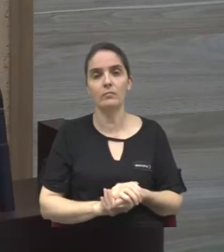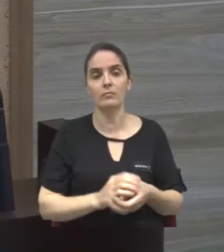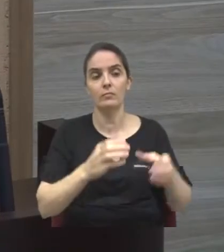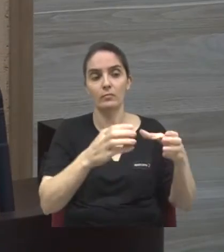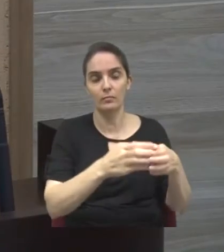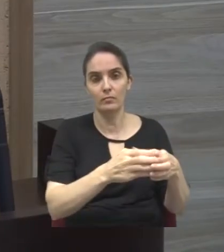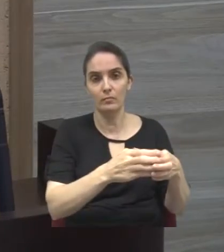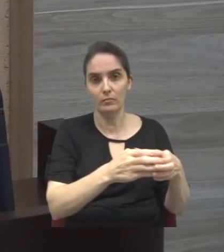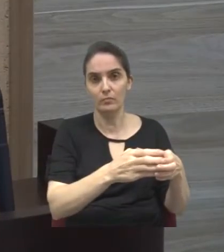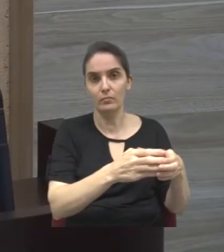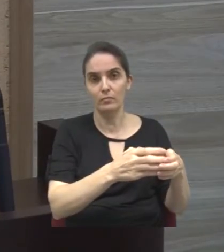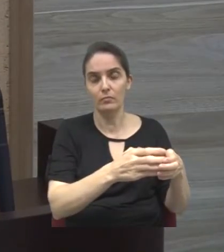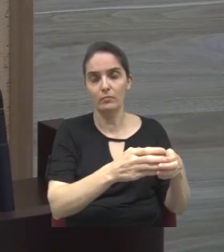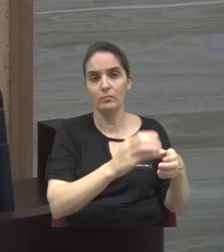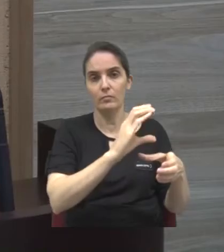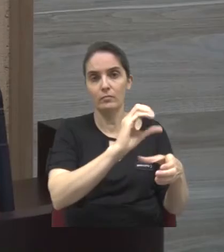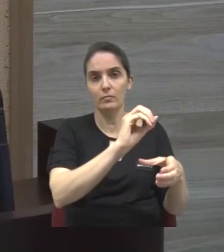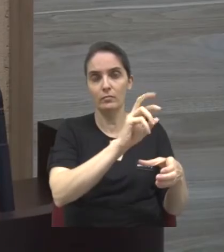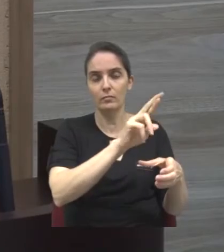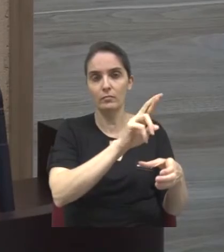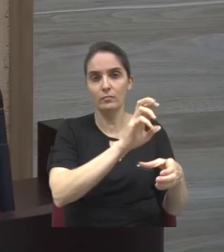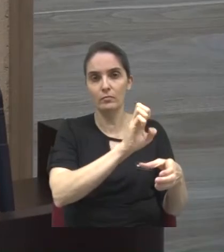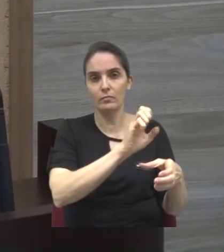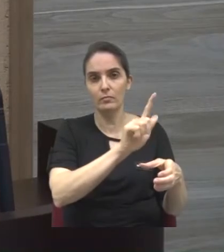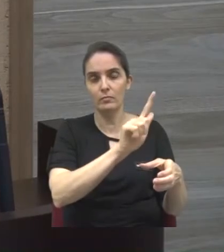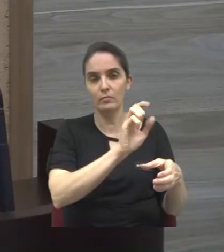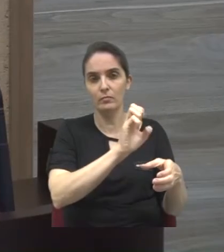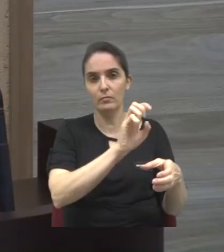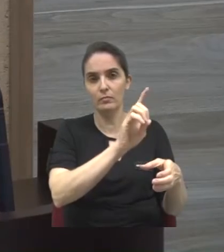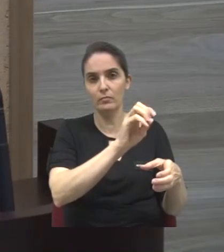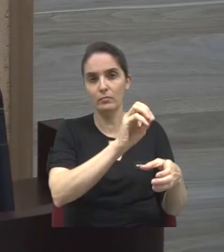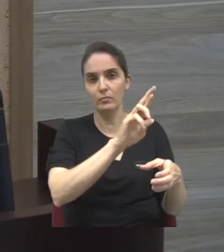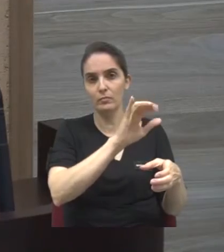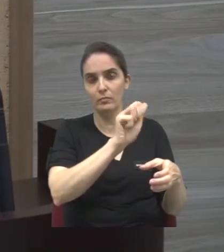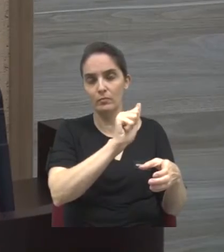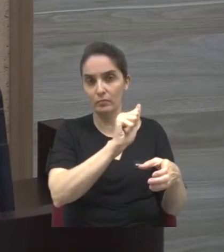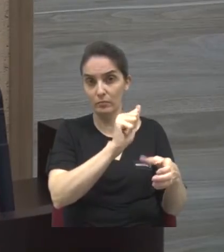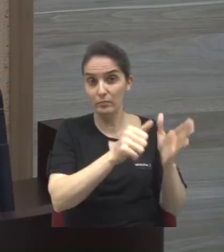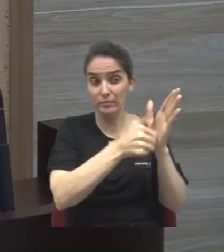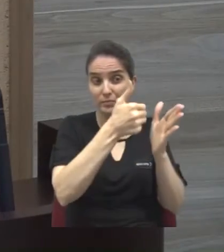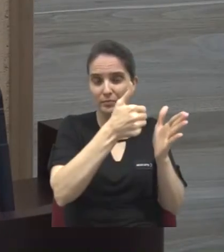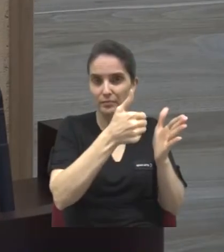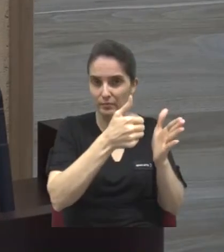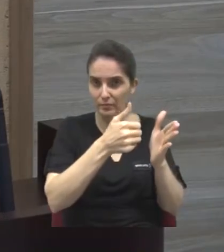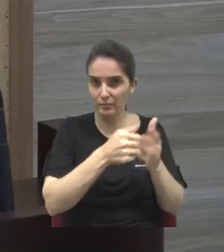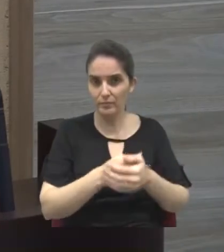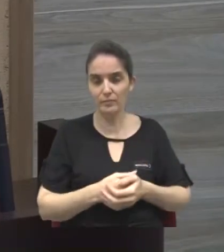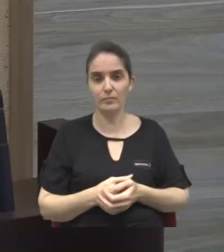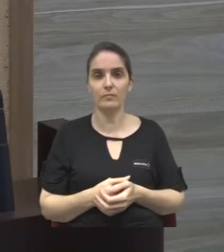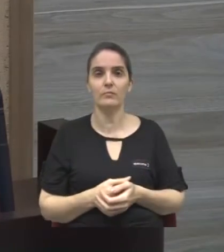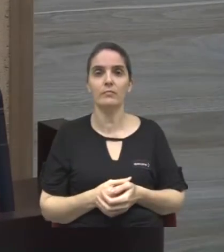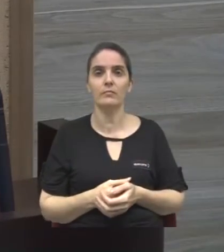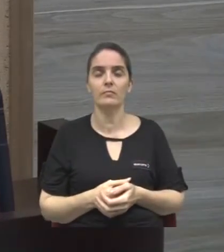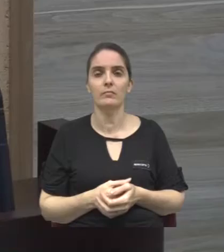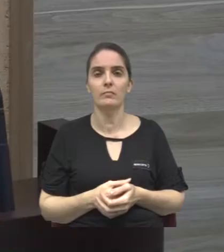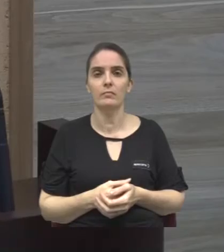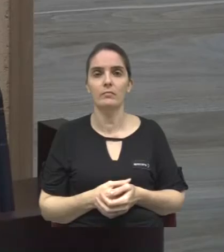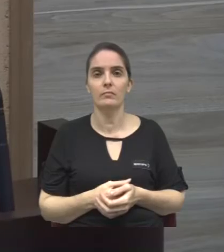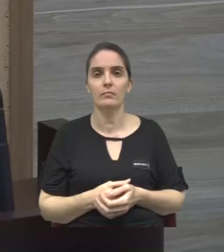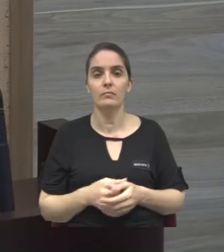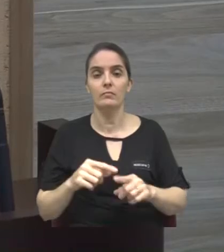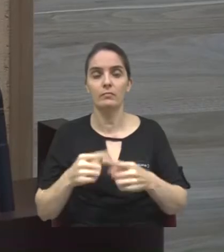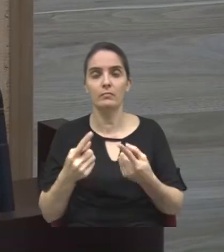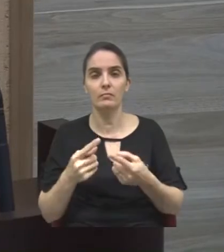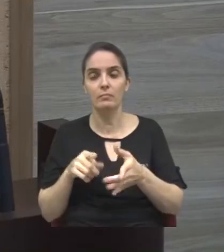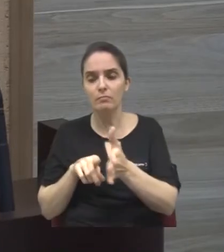na história da nossa cidade, e ainda estamos terminando de fazer a pesquisa, se é a primeira vez na história do país, que